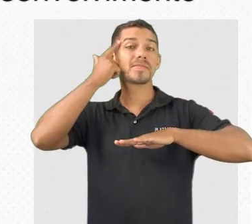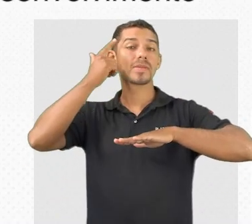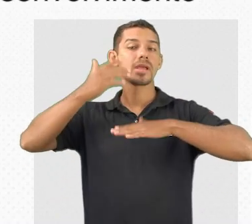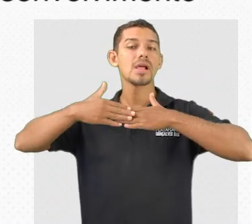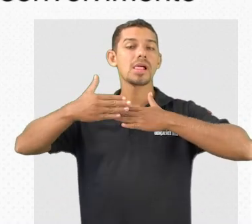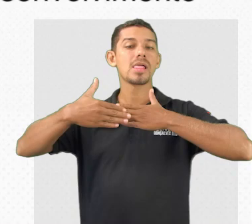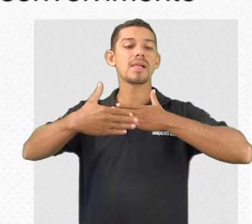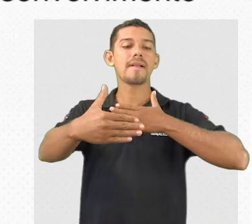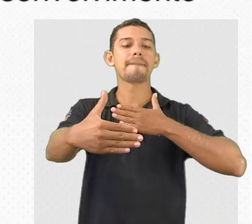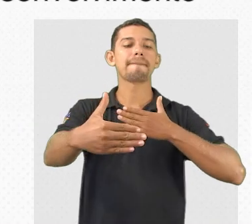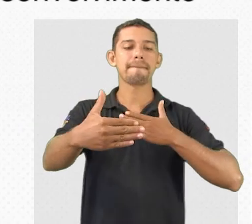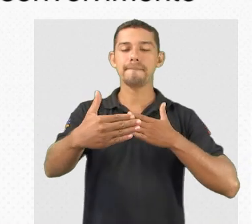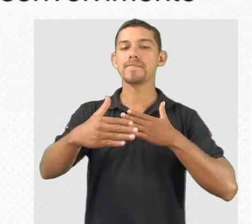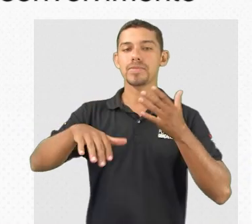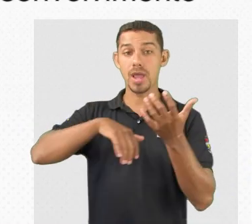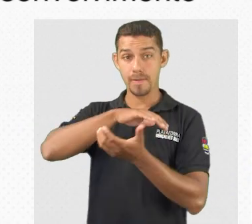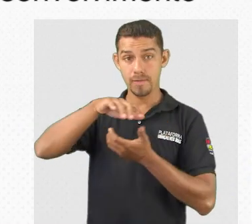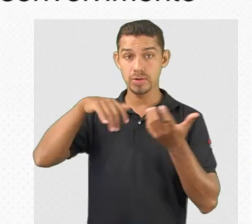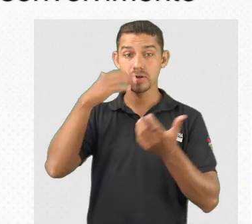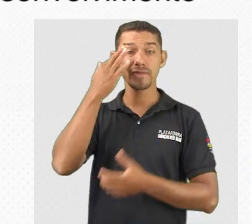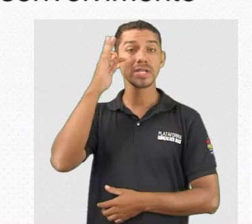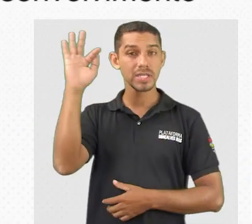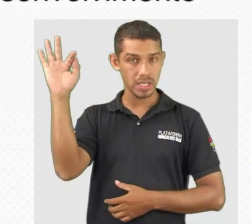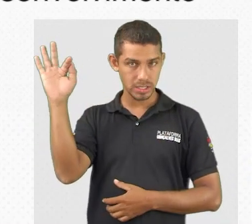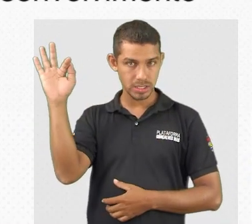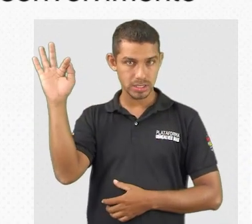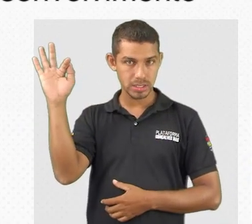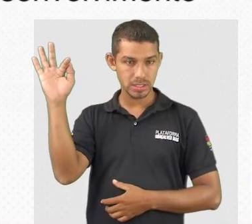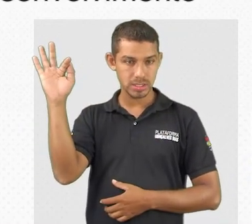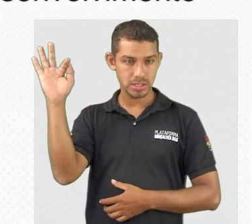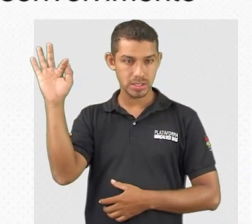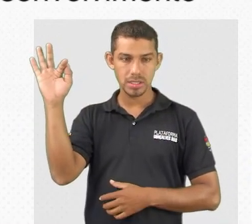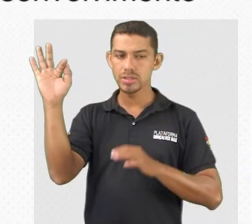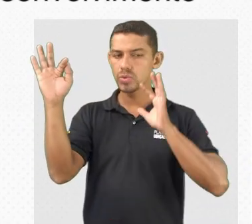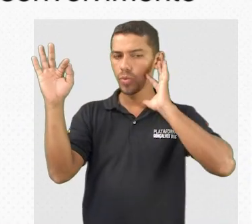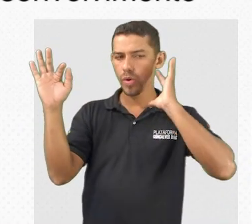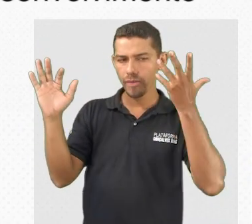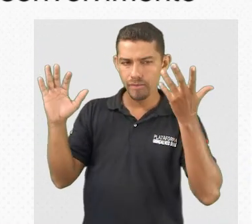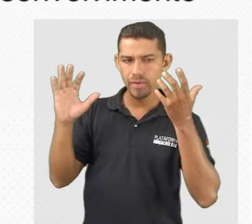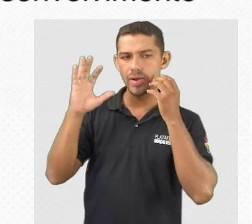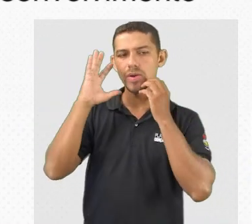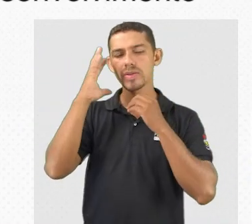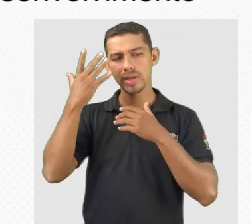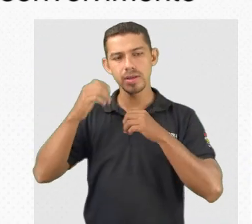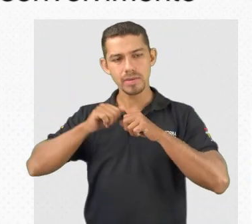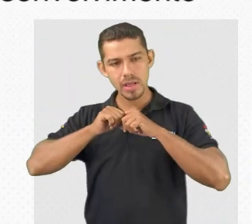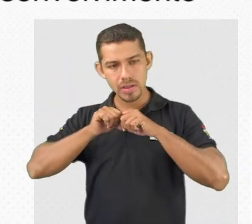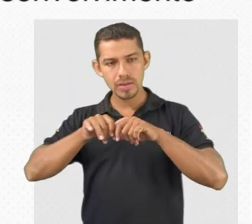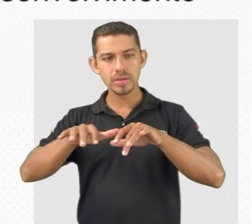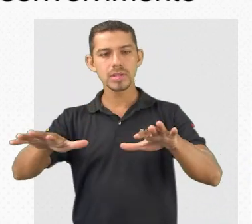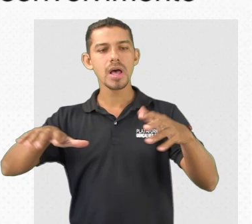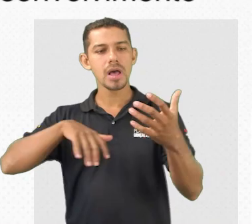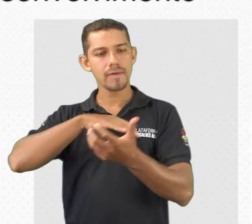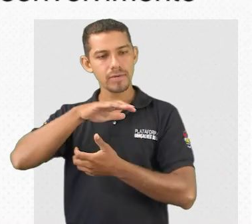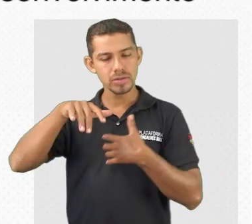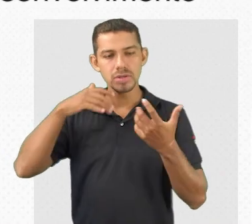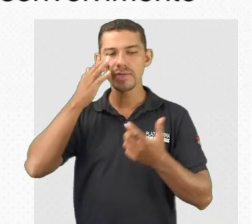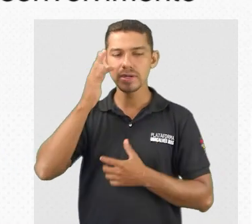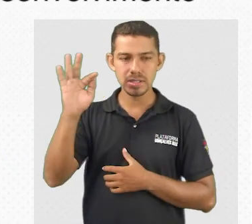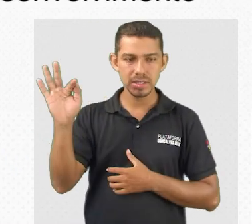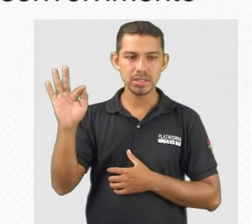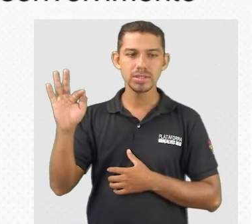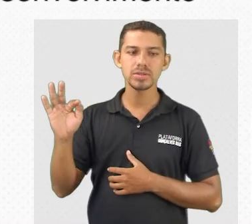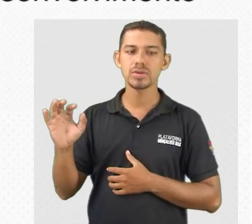como um tempo que começa a partir da Revolução Francesa, né? E todos os efeitos e e as repercussões da Revolução Francesa, não só